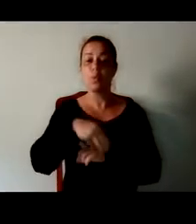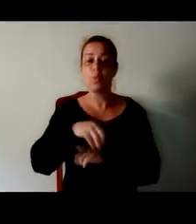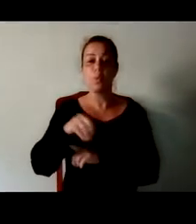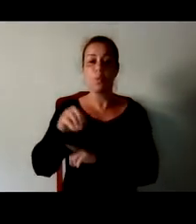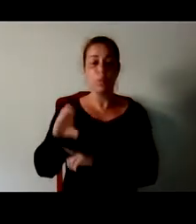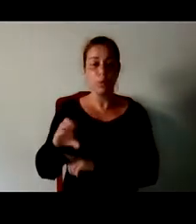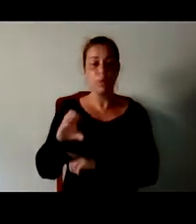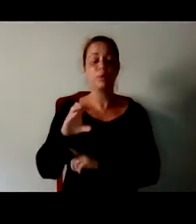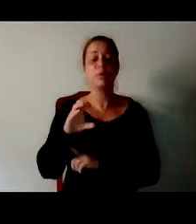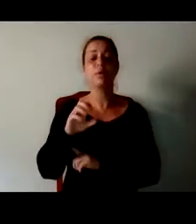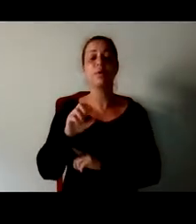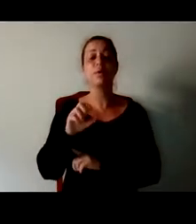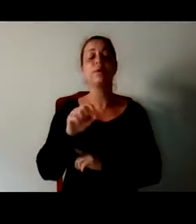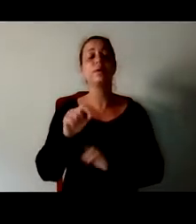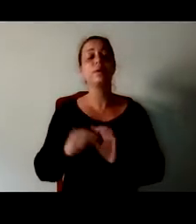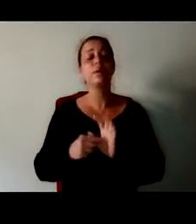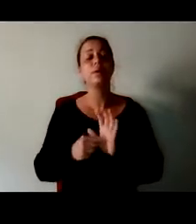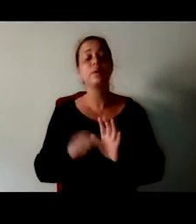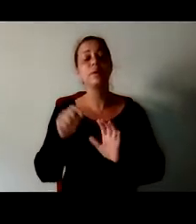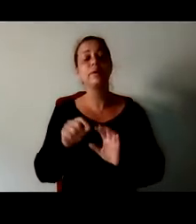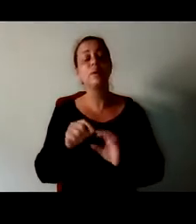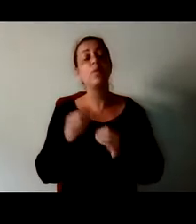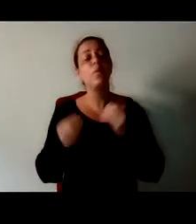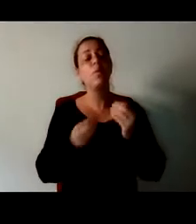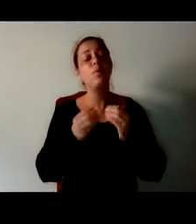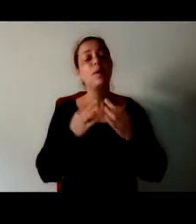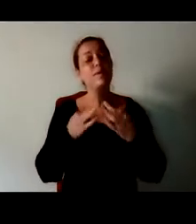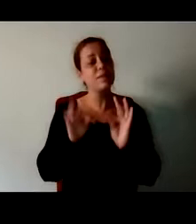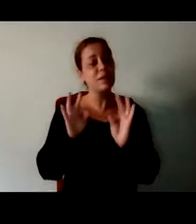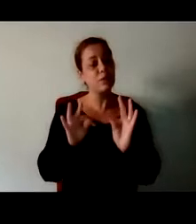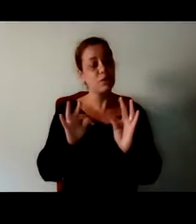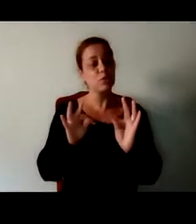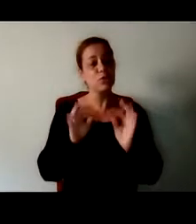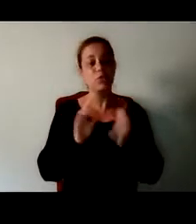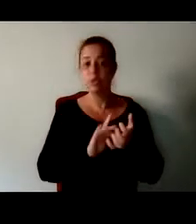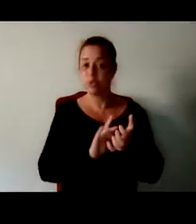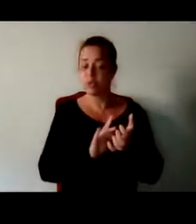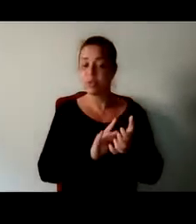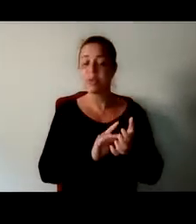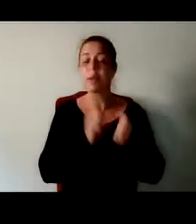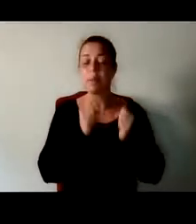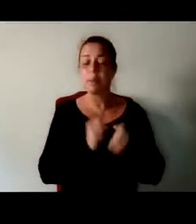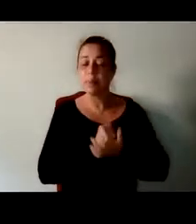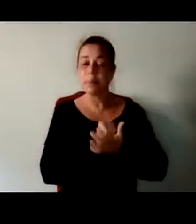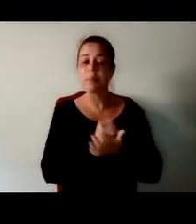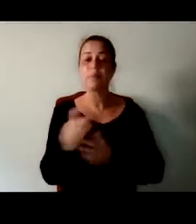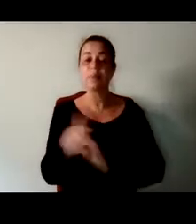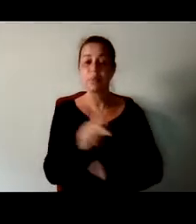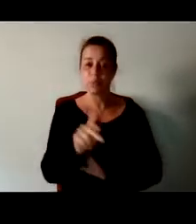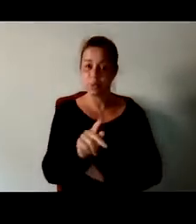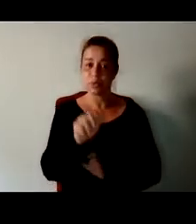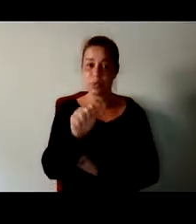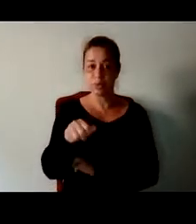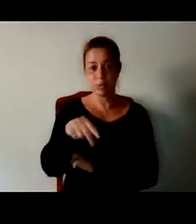de tecnologias digitais auxiliaria os professores no planejamento das APNPs, quando for